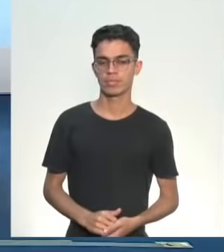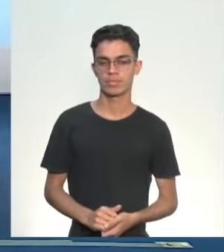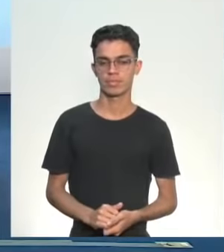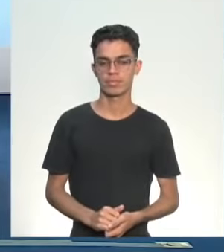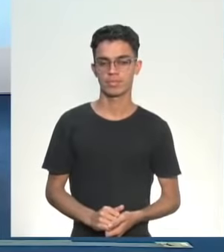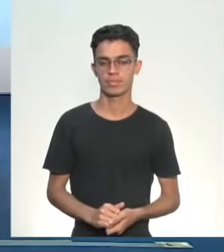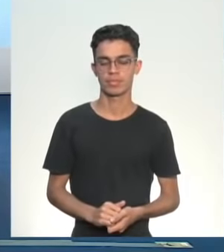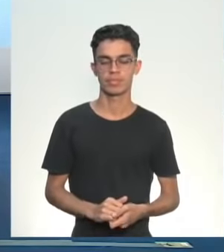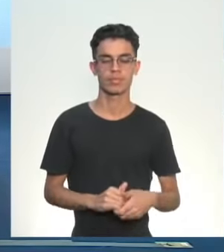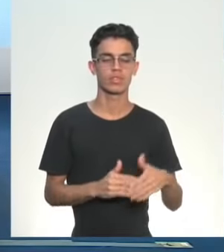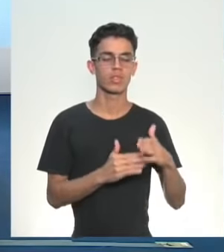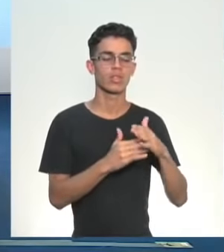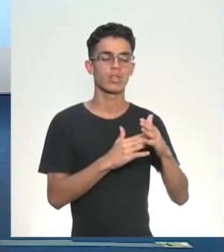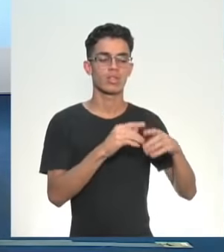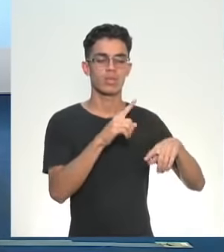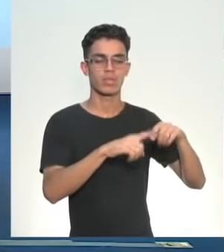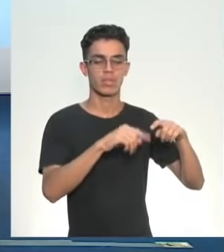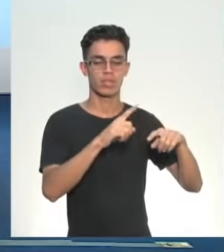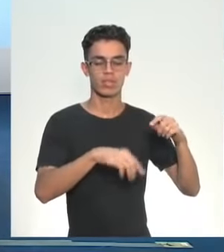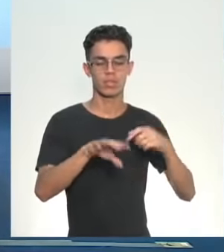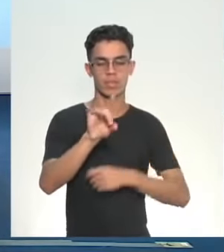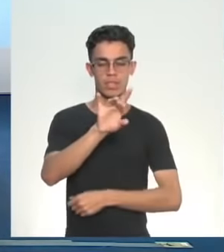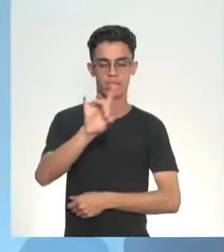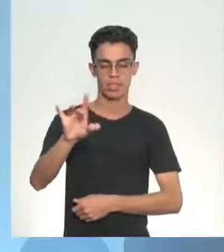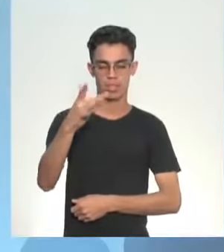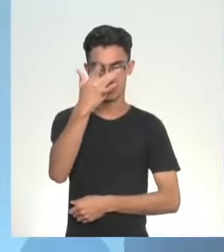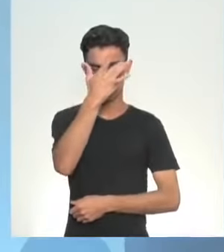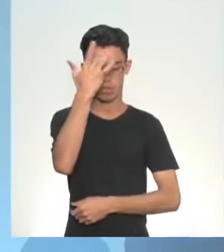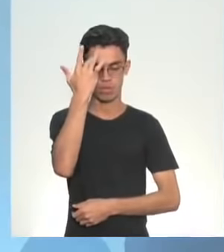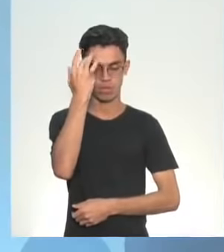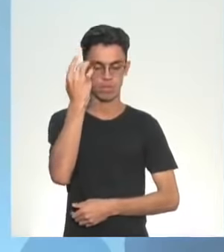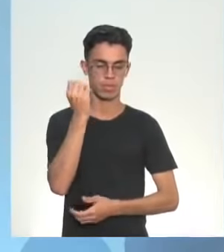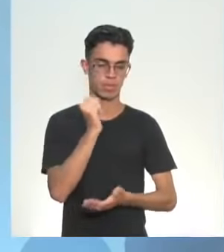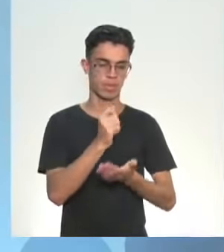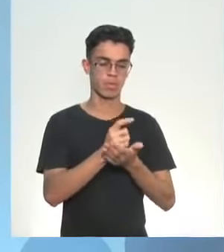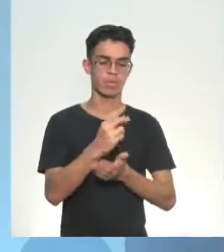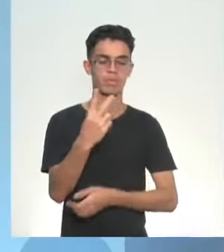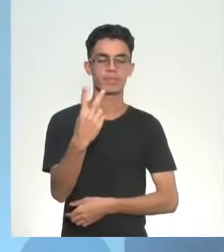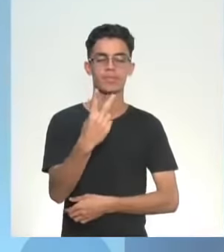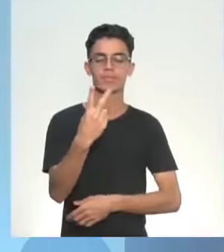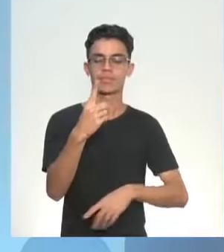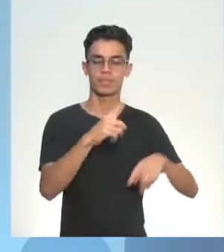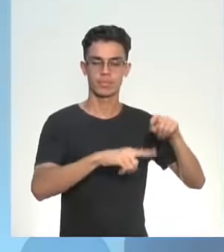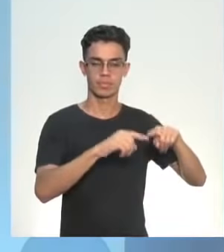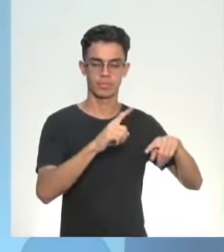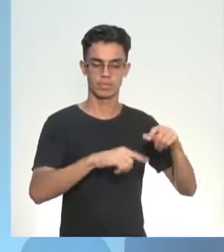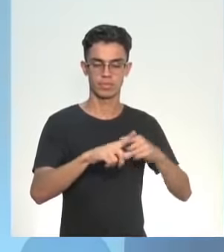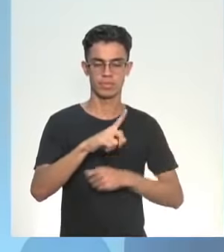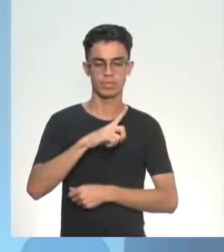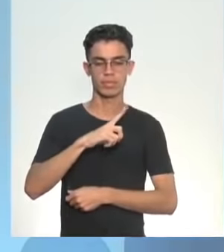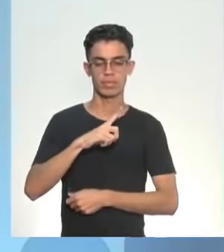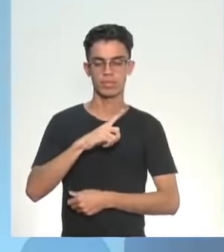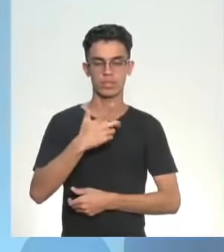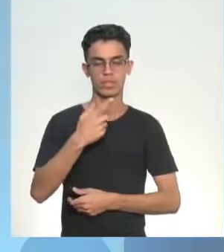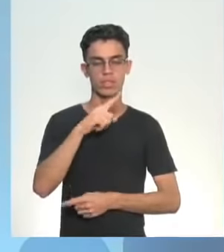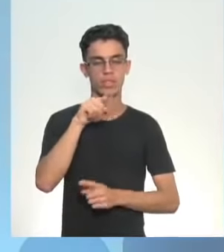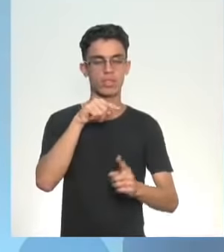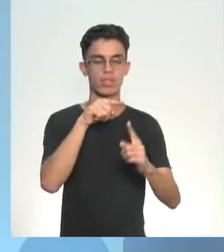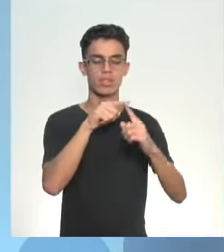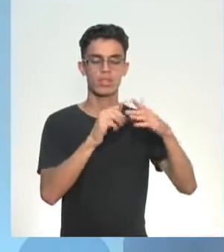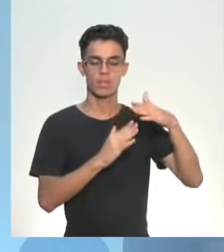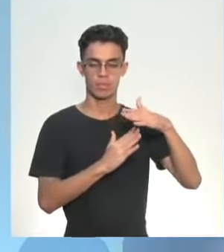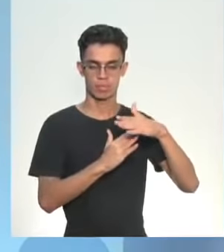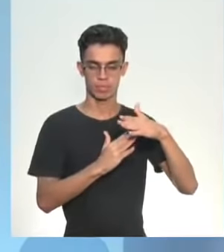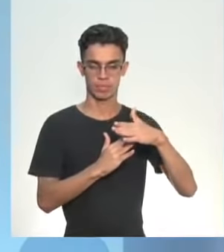limitando-as produto sair por dois por customer é então a gente tem essa ideia de limitado Mas